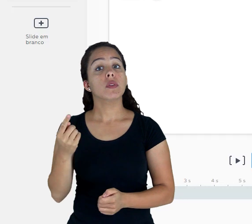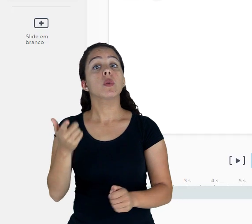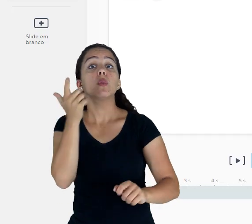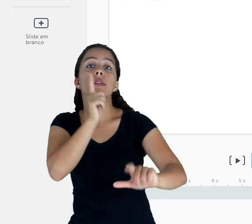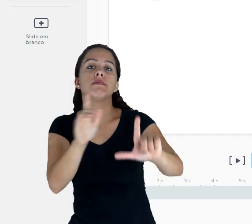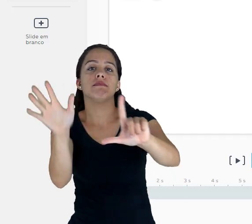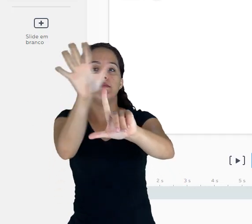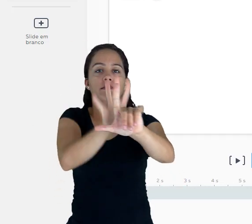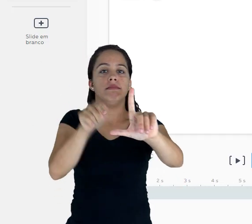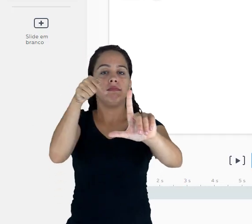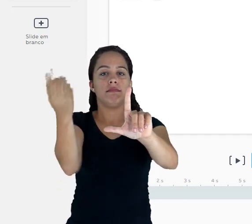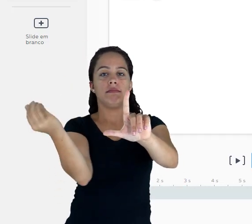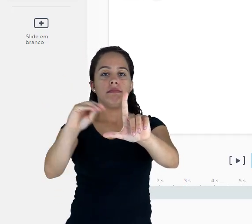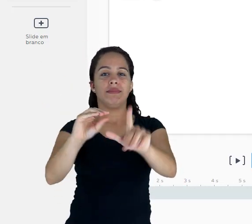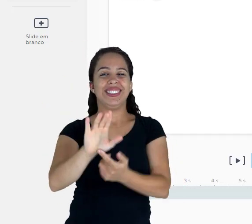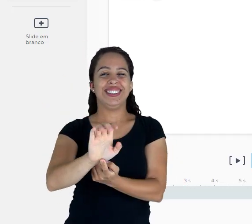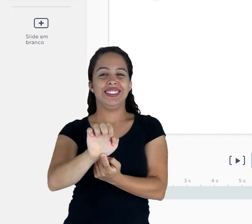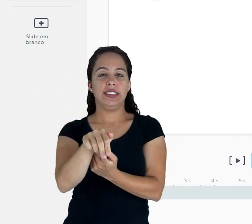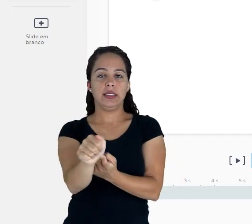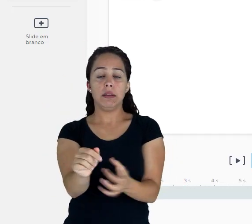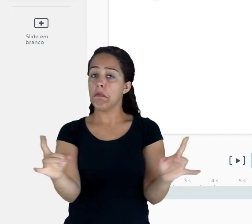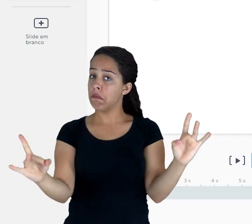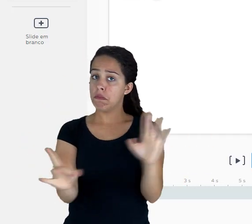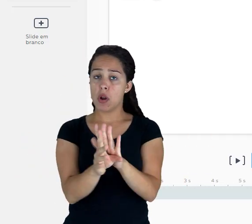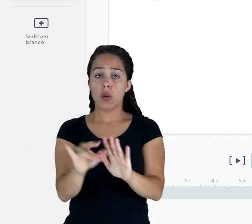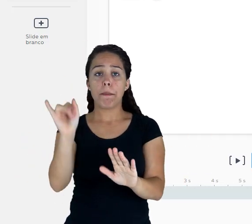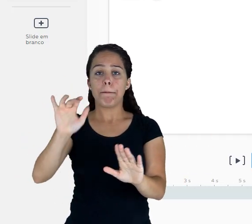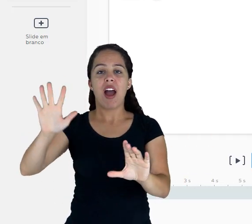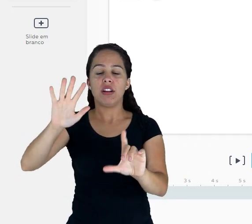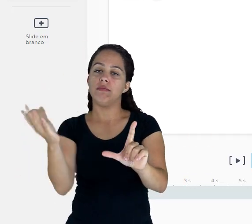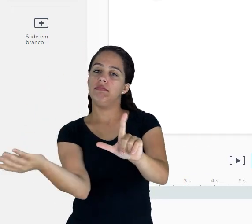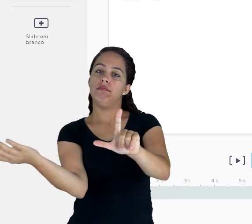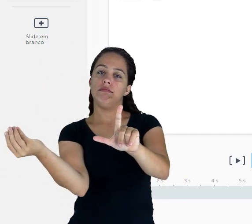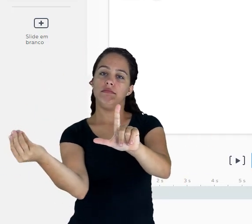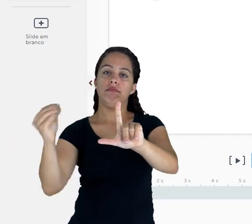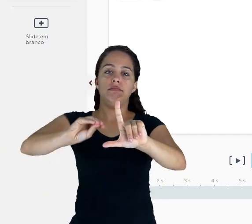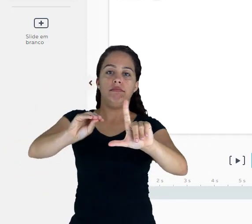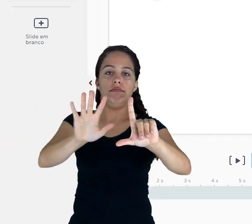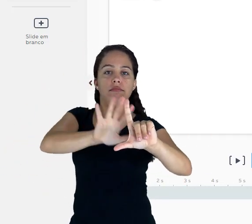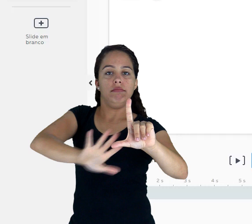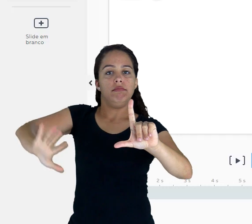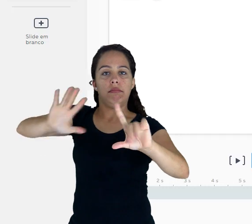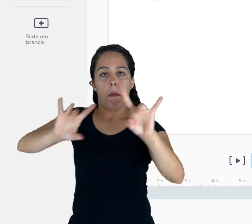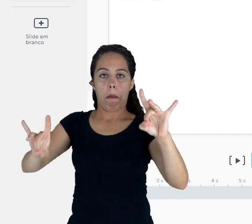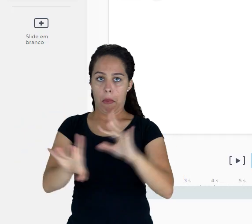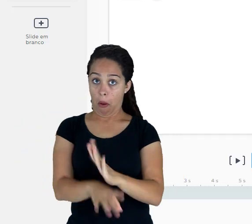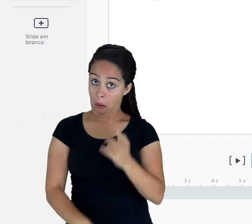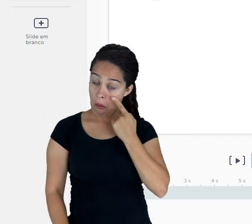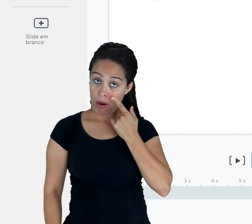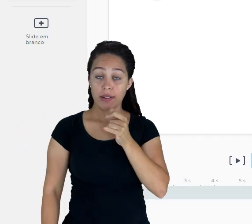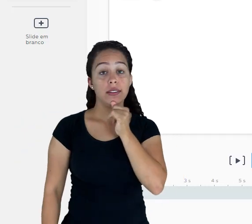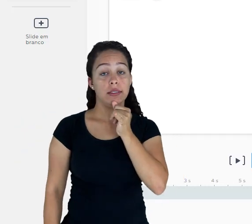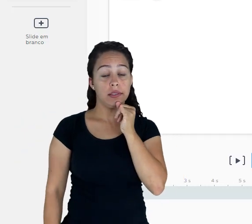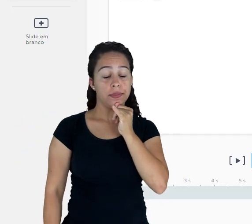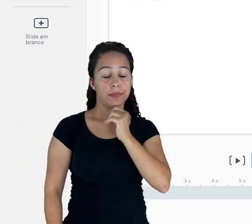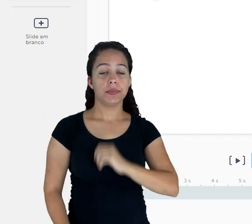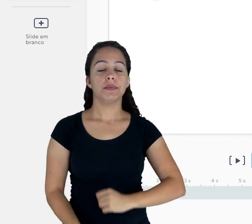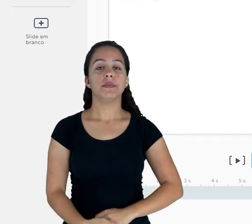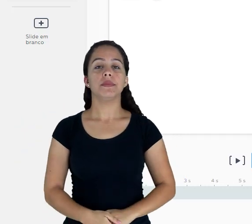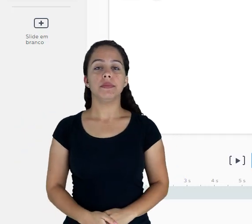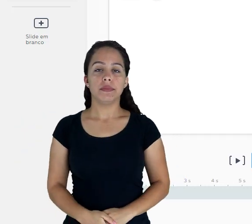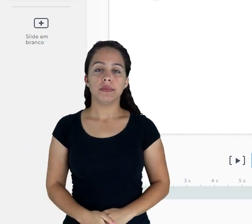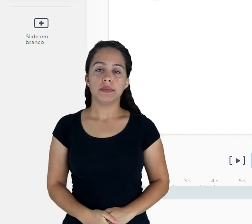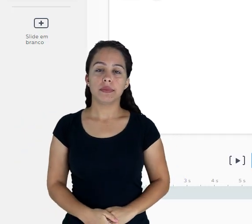colocar uma cena pronta a incluir uma cena pronta aqui olha a gente pode observar